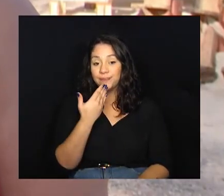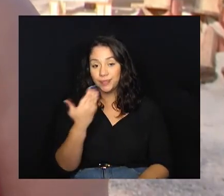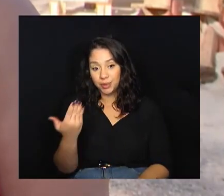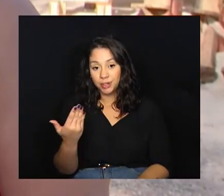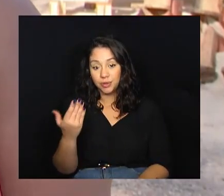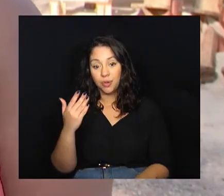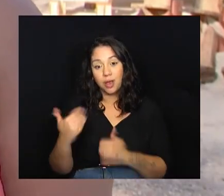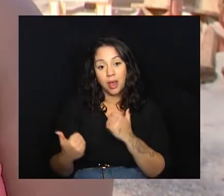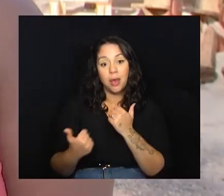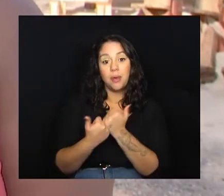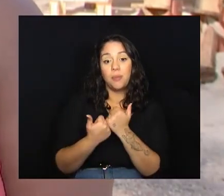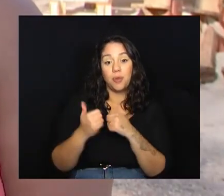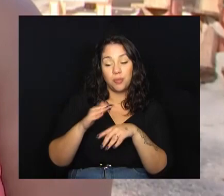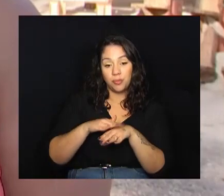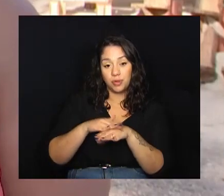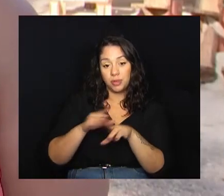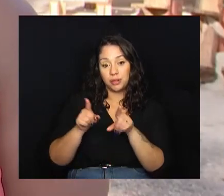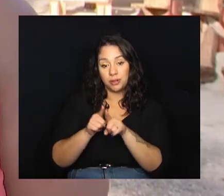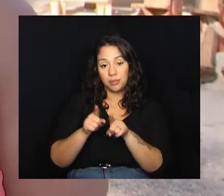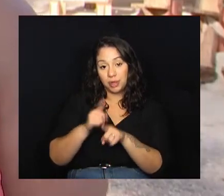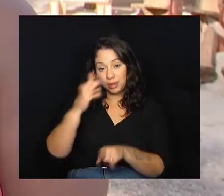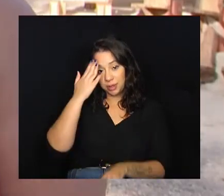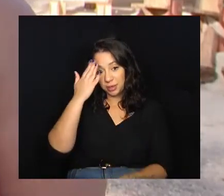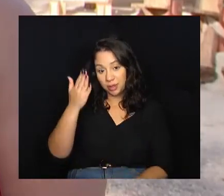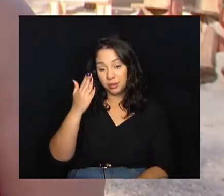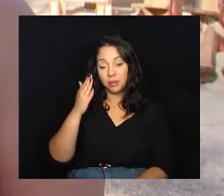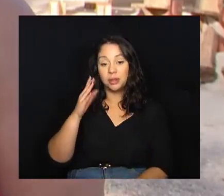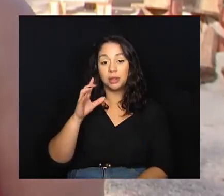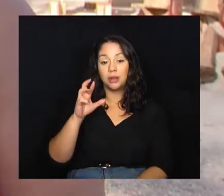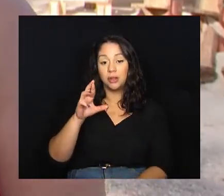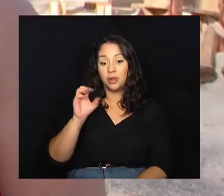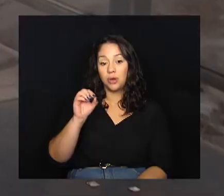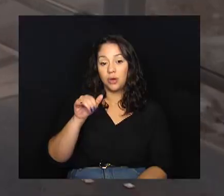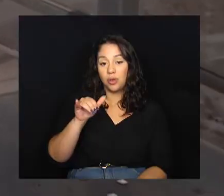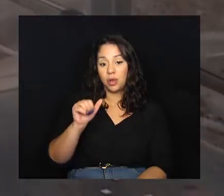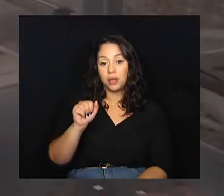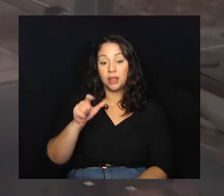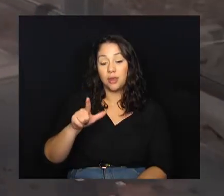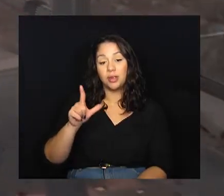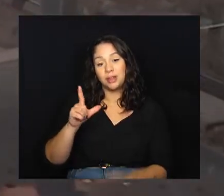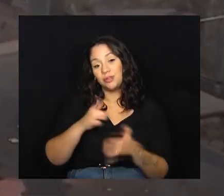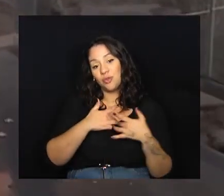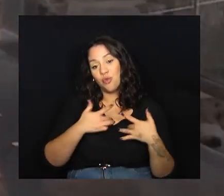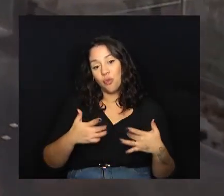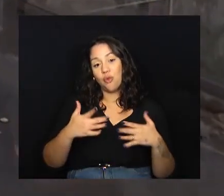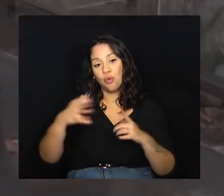ele um apoio para fazer isso agradecer o de Royal que doou os pontos de ônibus né